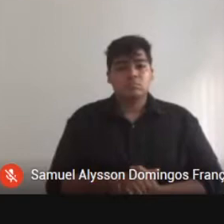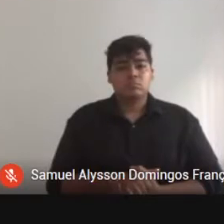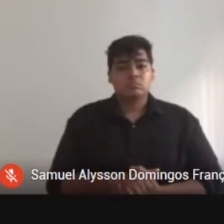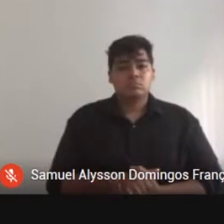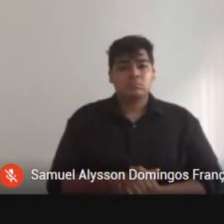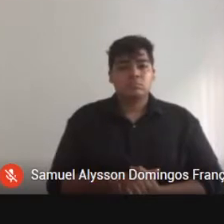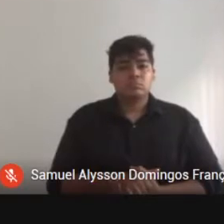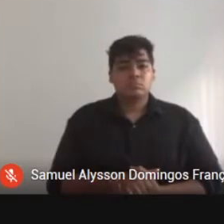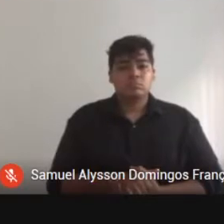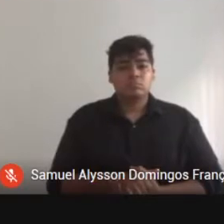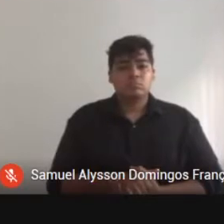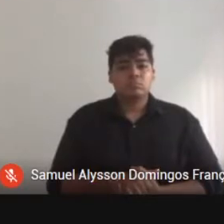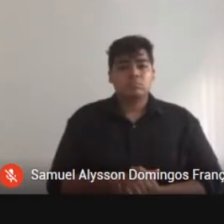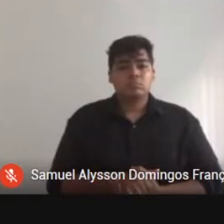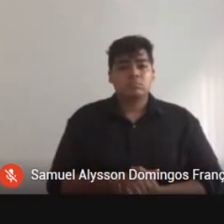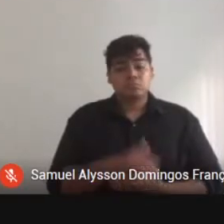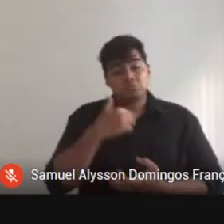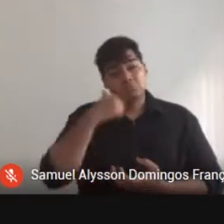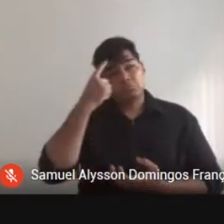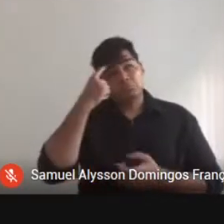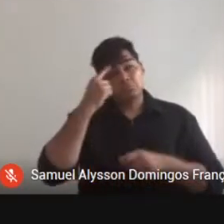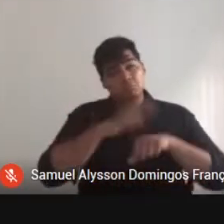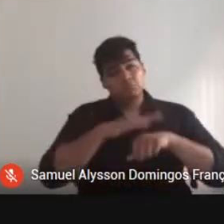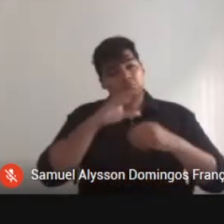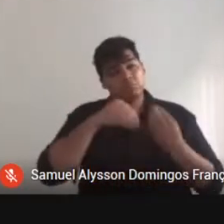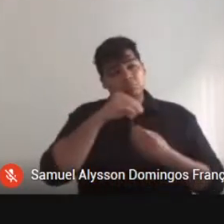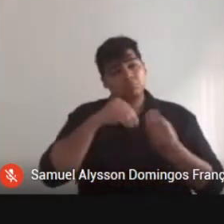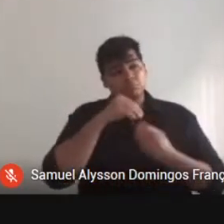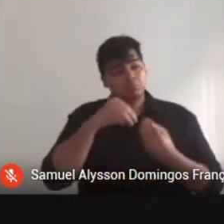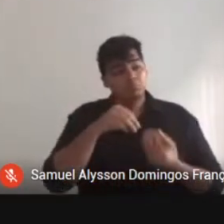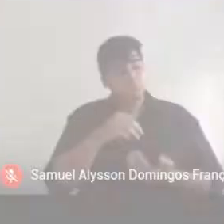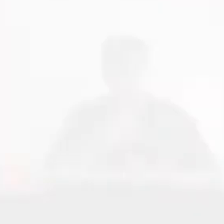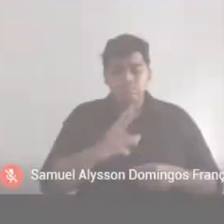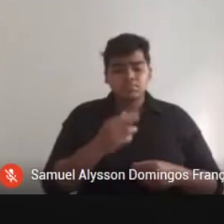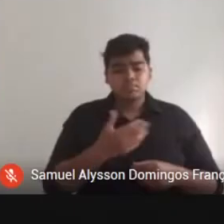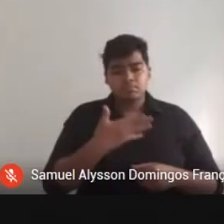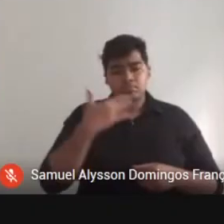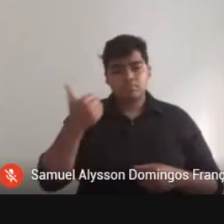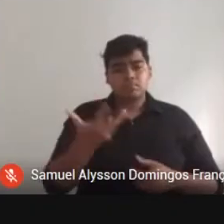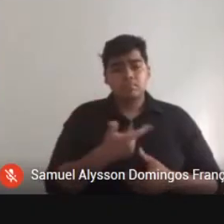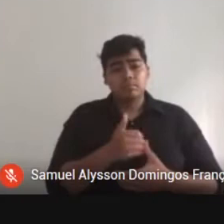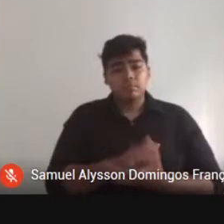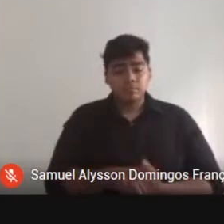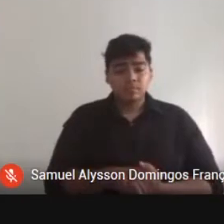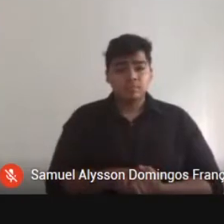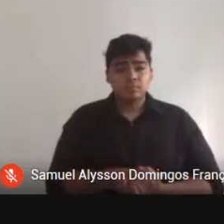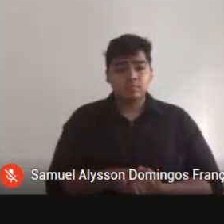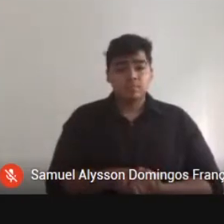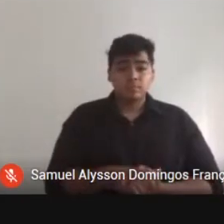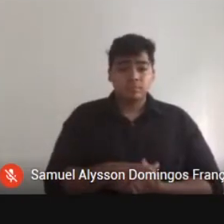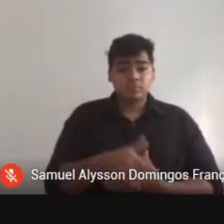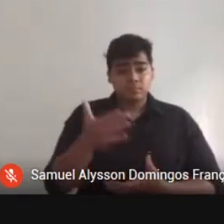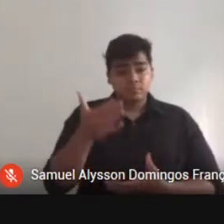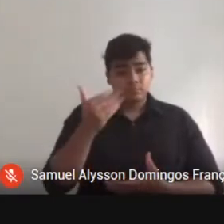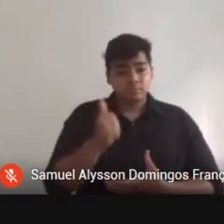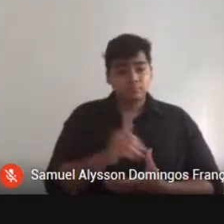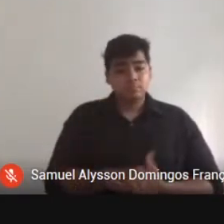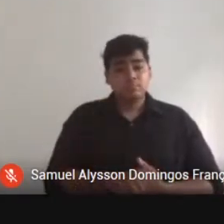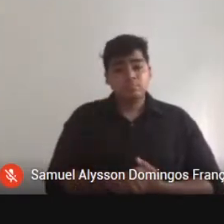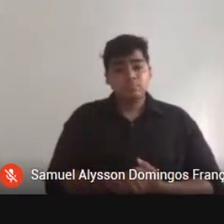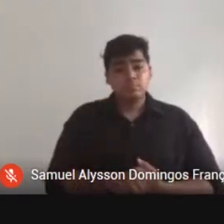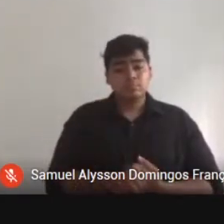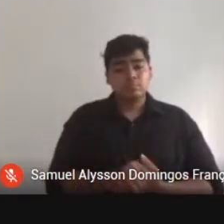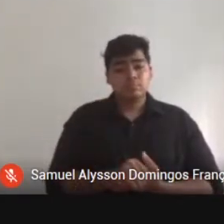misturado. Beleza, gente. A ideia é o seguinte. Eu falava, no momento que travou